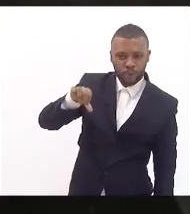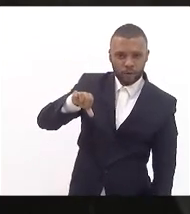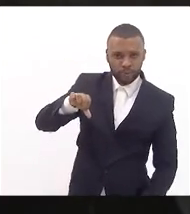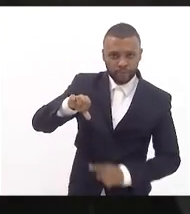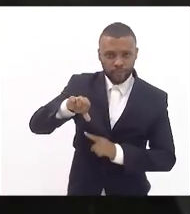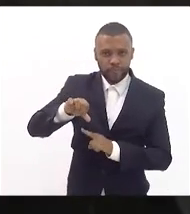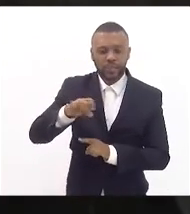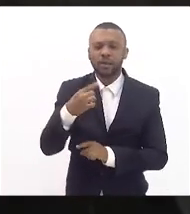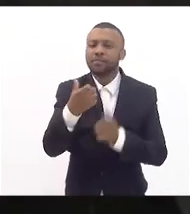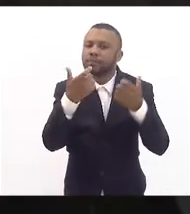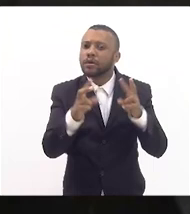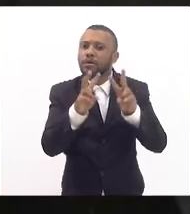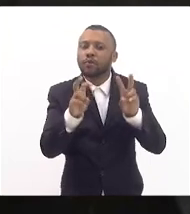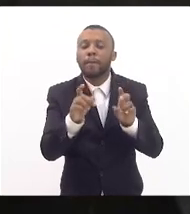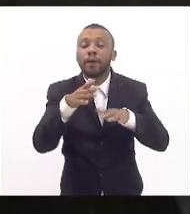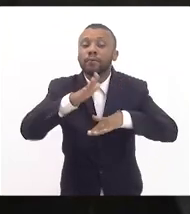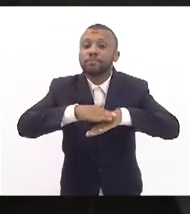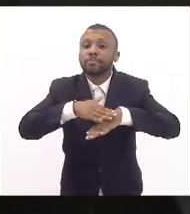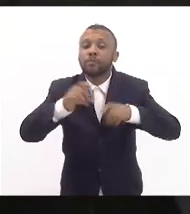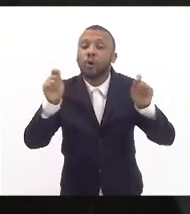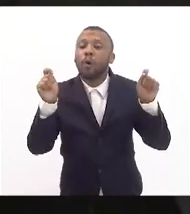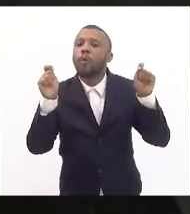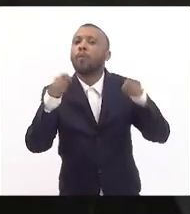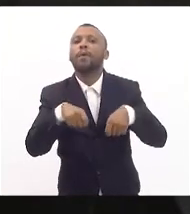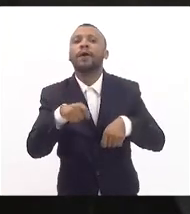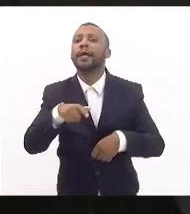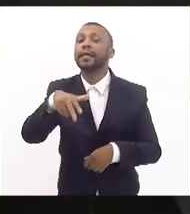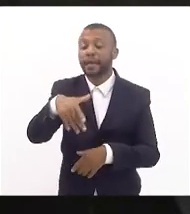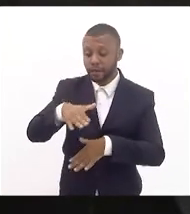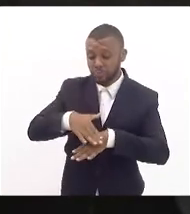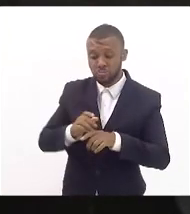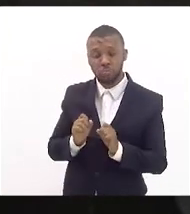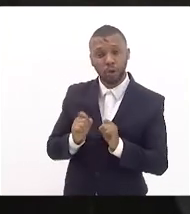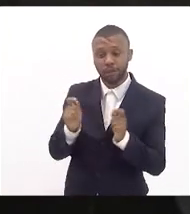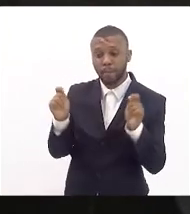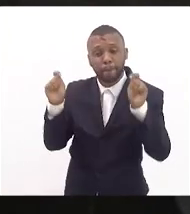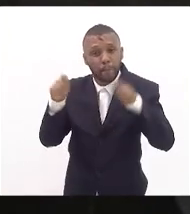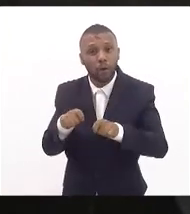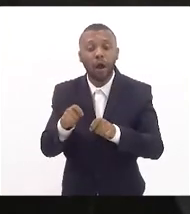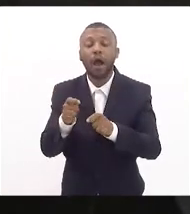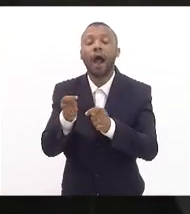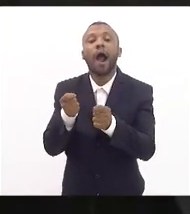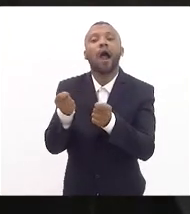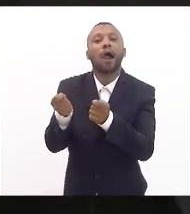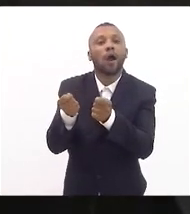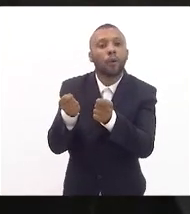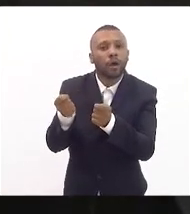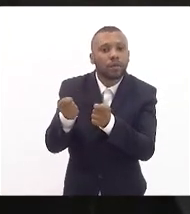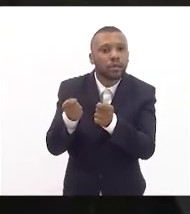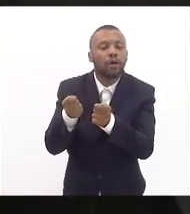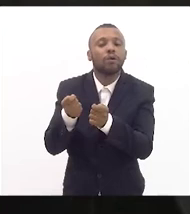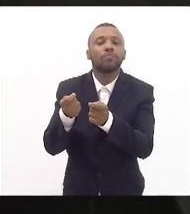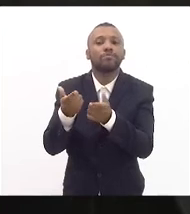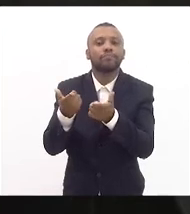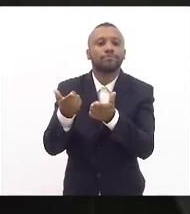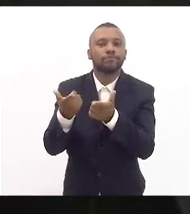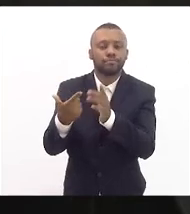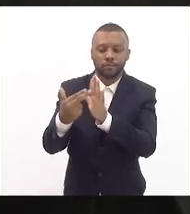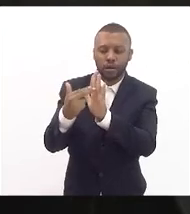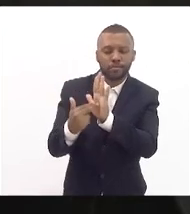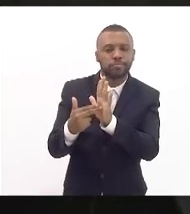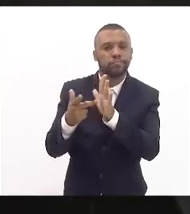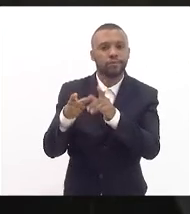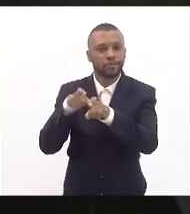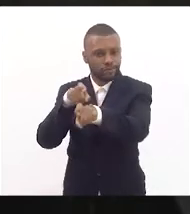vamos falar de competência, a quem compete fazer a regularização fundiária social